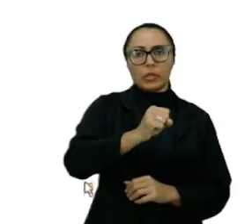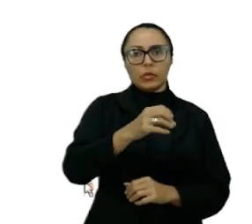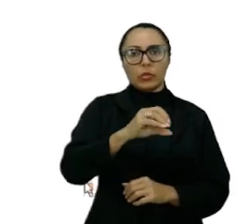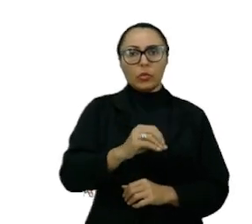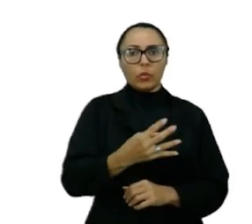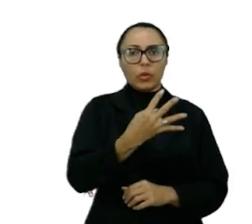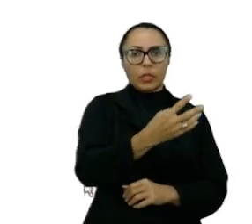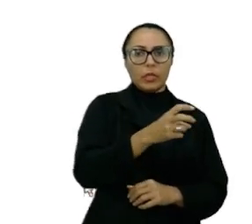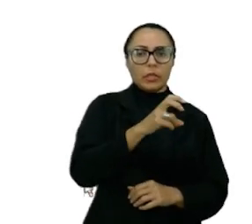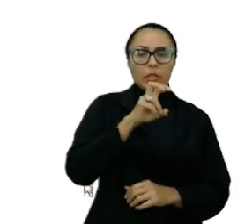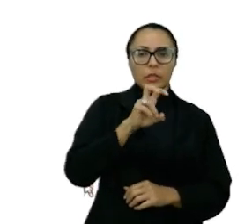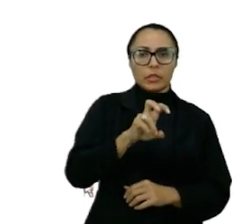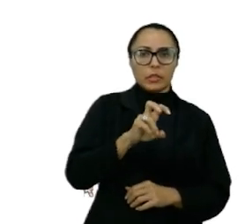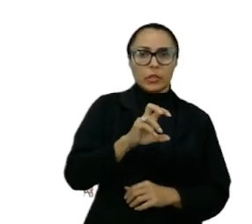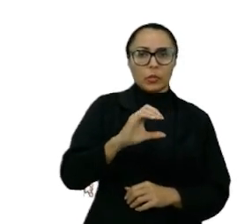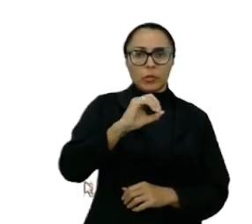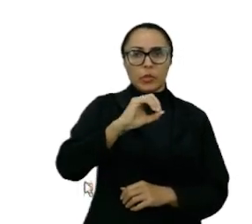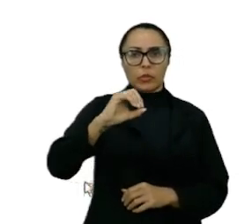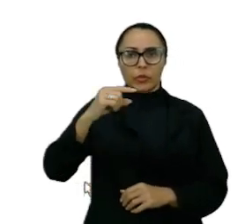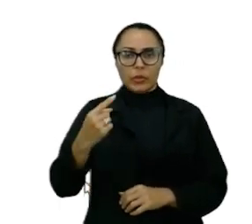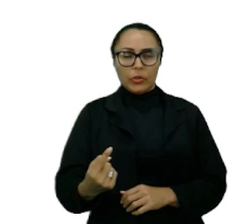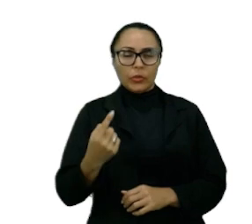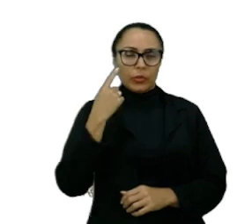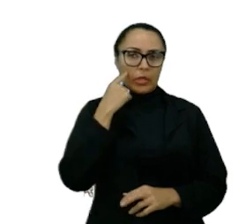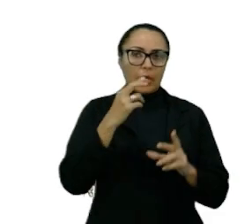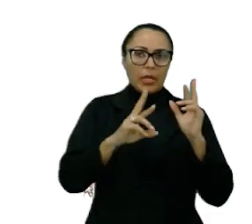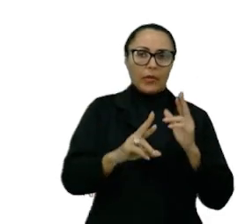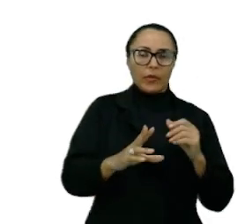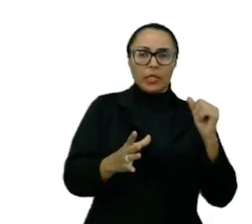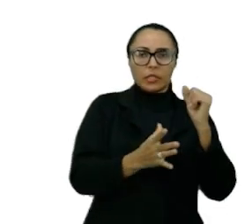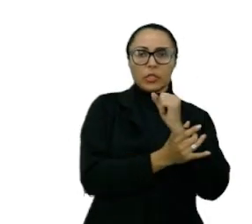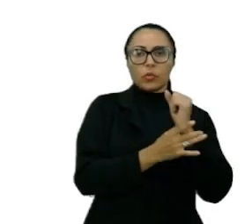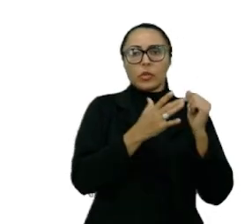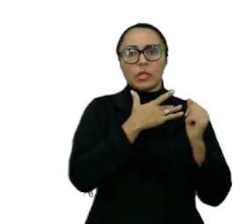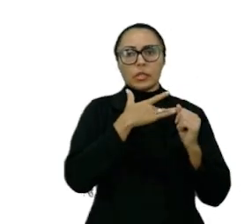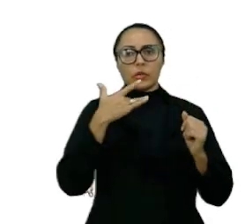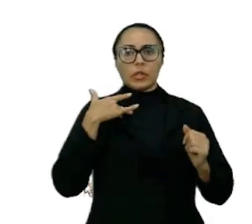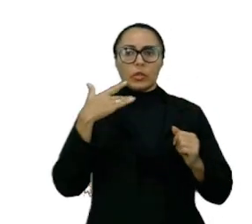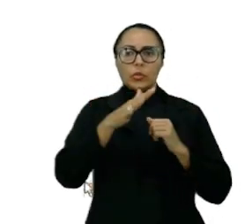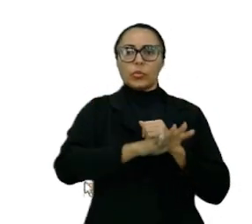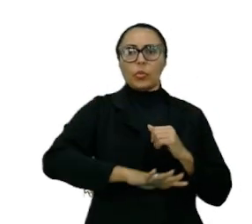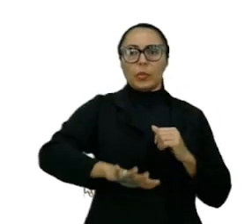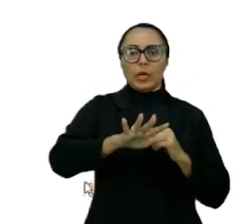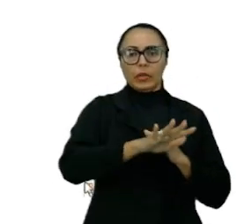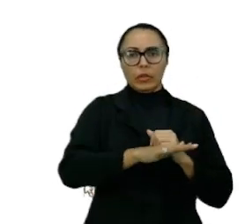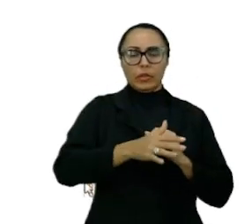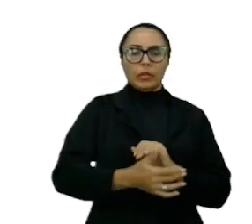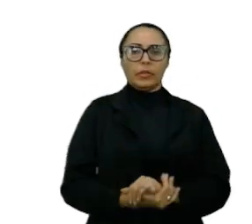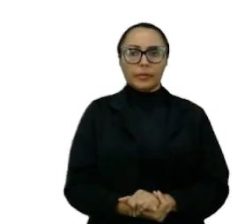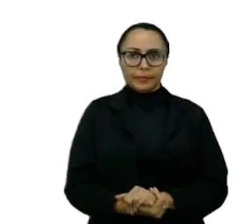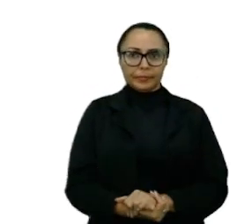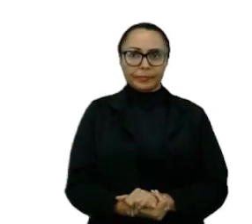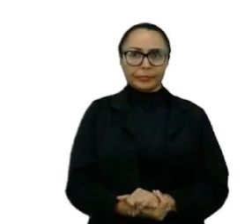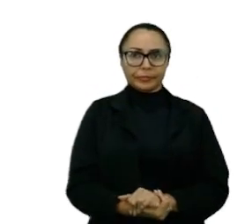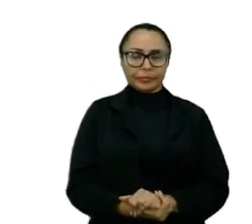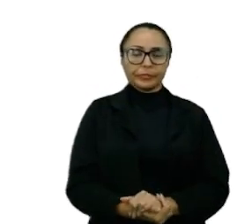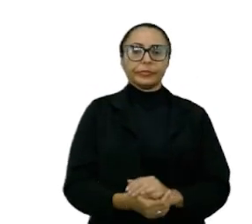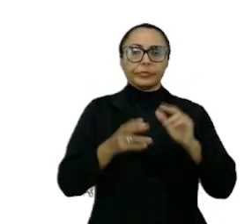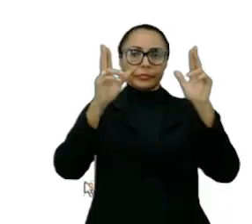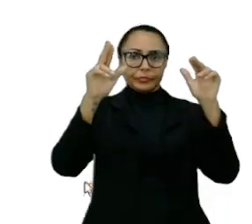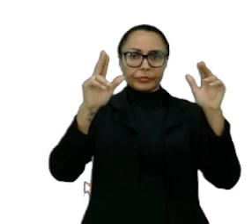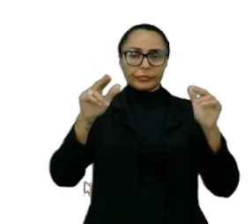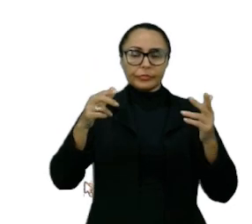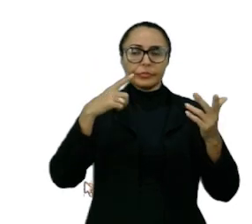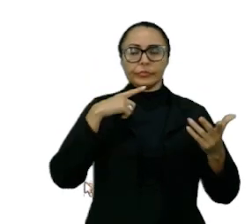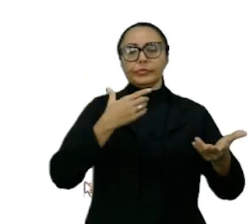45001, ela já é referente à segurança e à saúde ocupacional. E o conteúdo